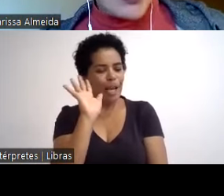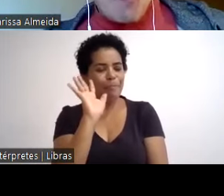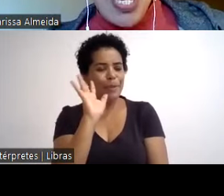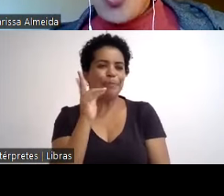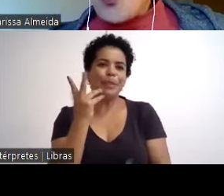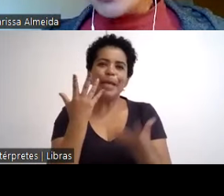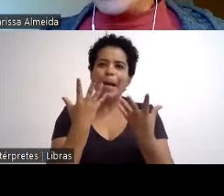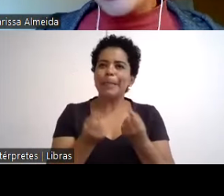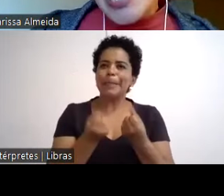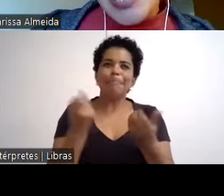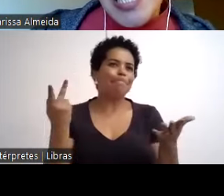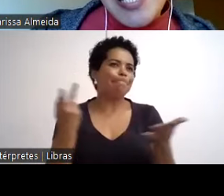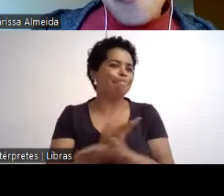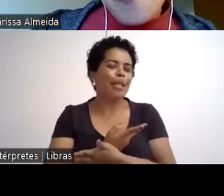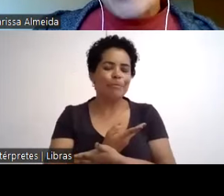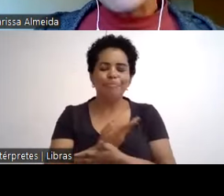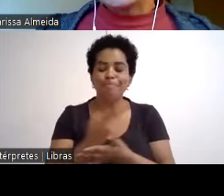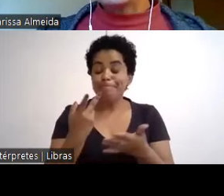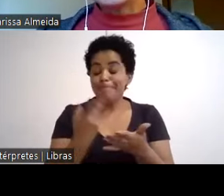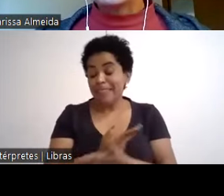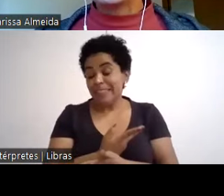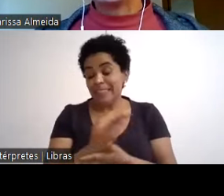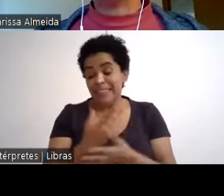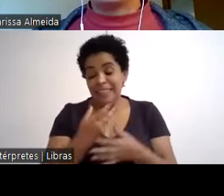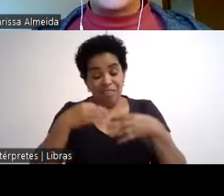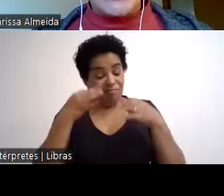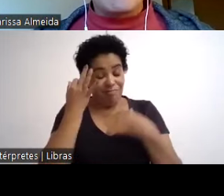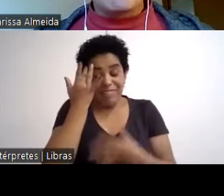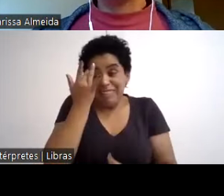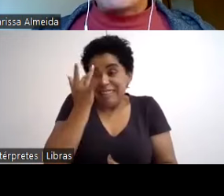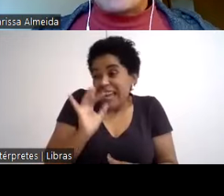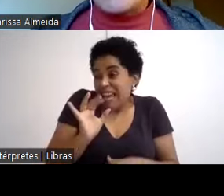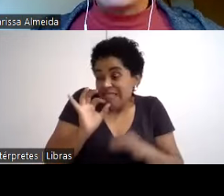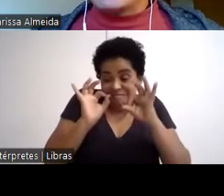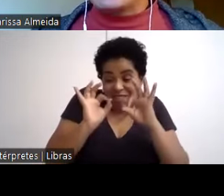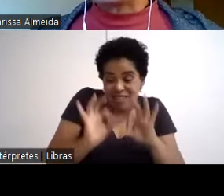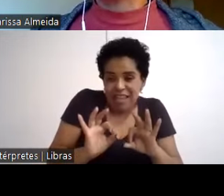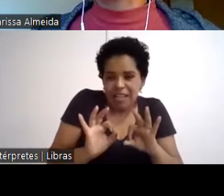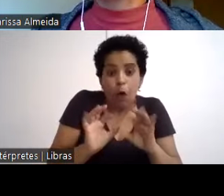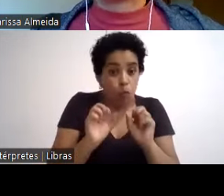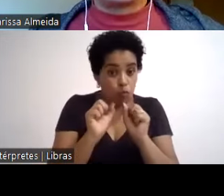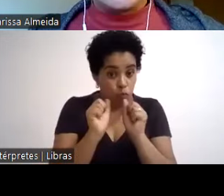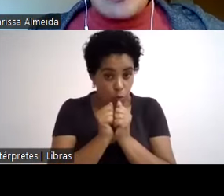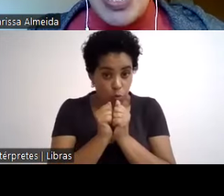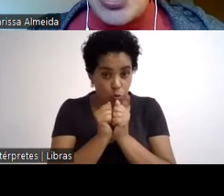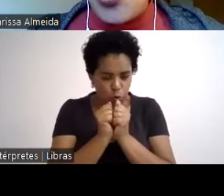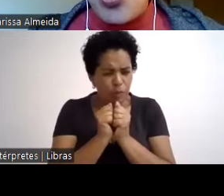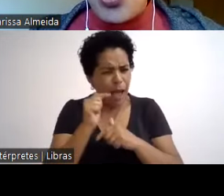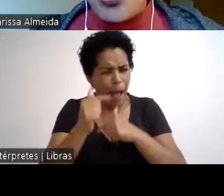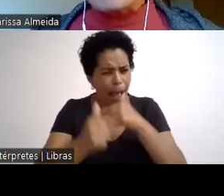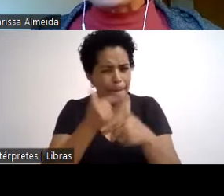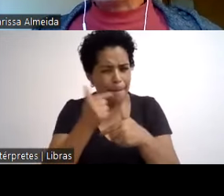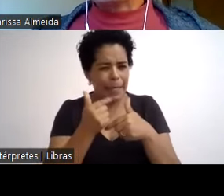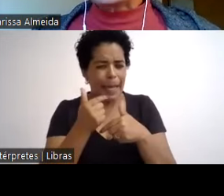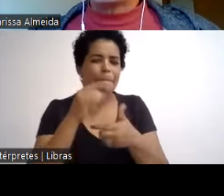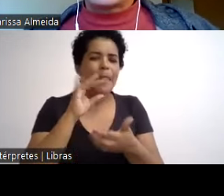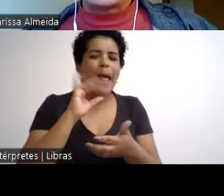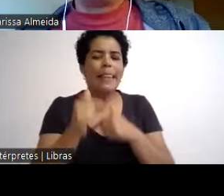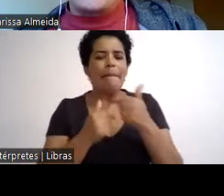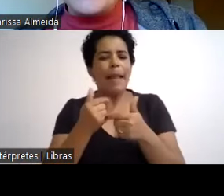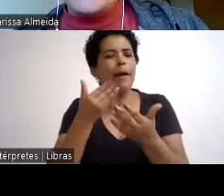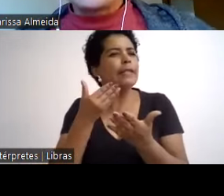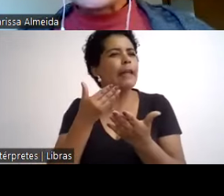não saber, com a não certeza. Então, quando a gente põe isso, vamos trabalhar junto para ver como a gente trabalha junto, para ver quais